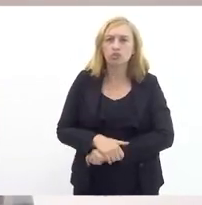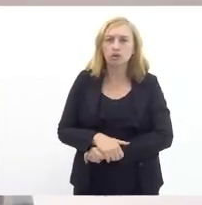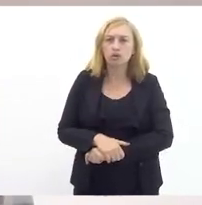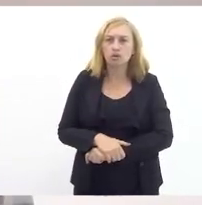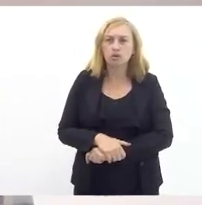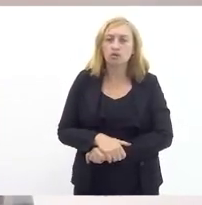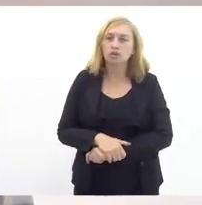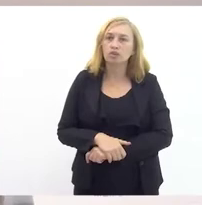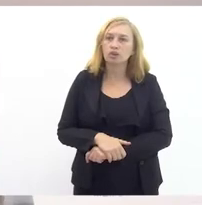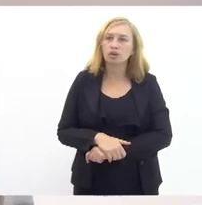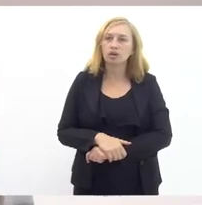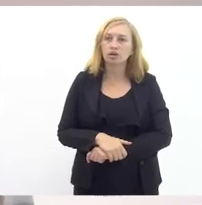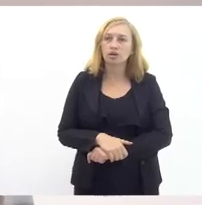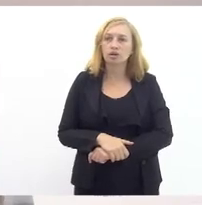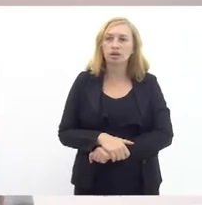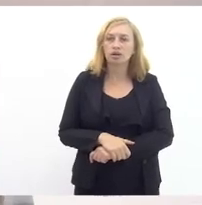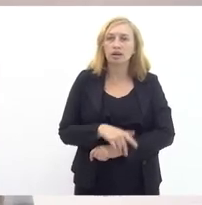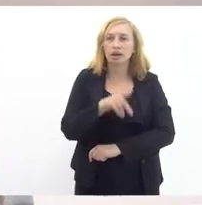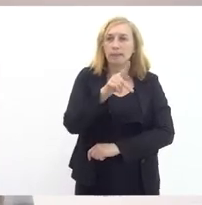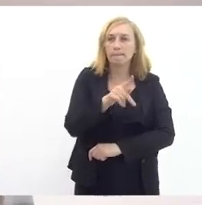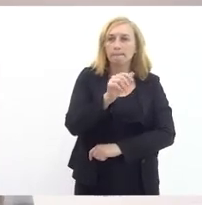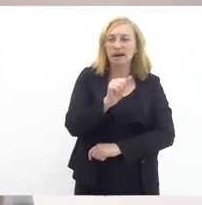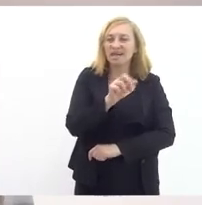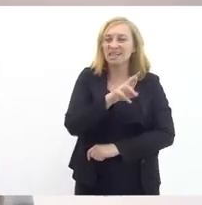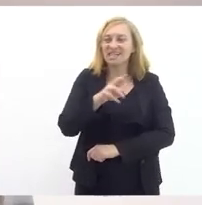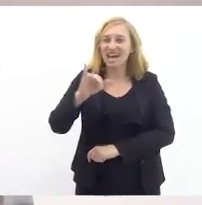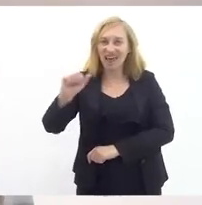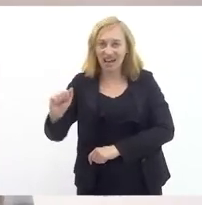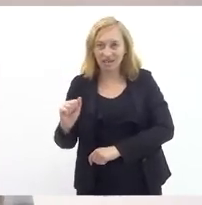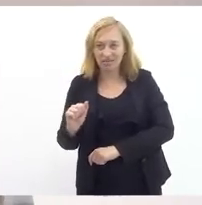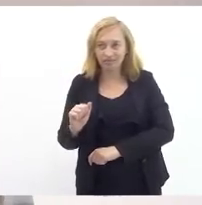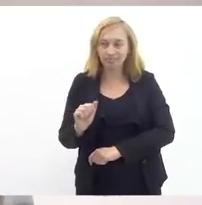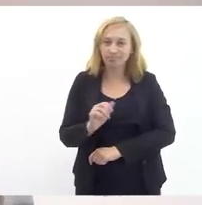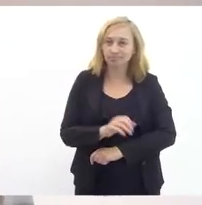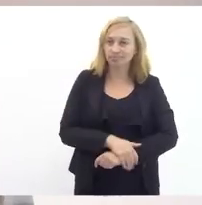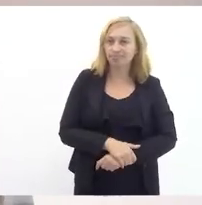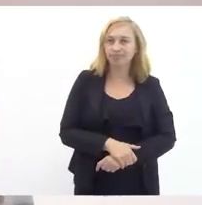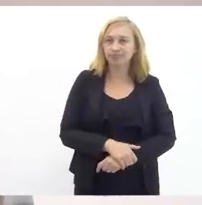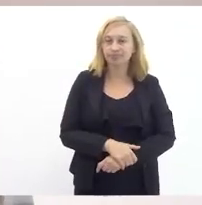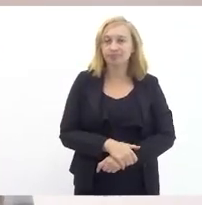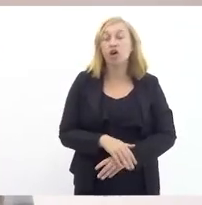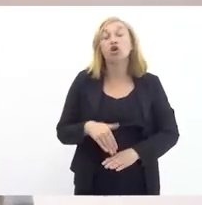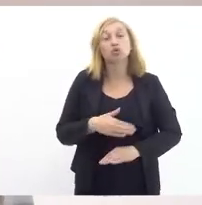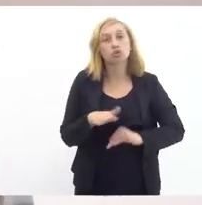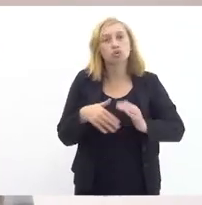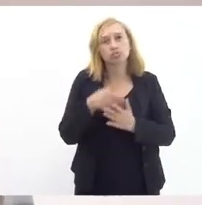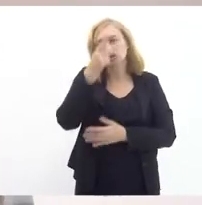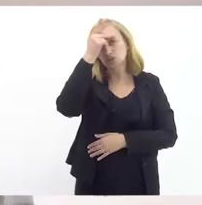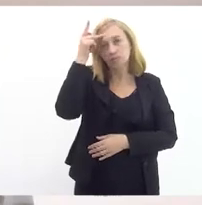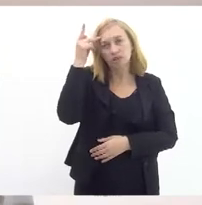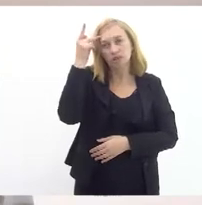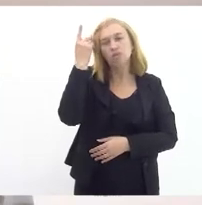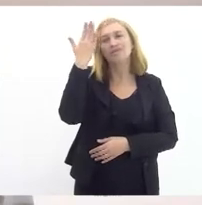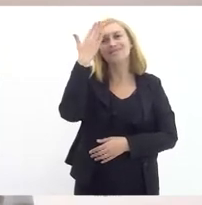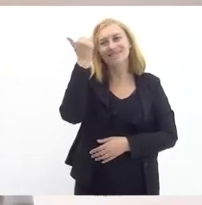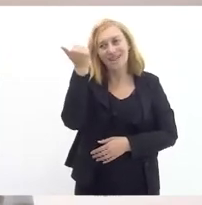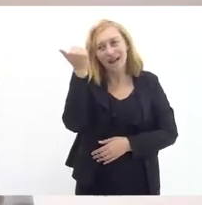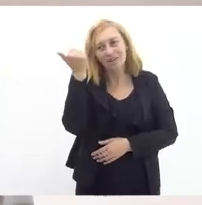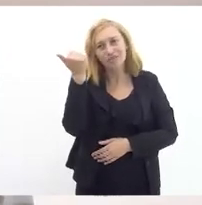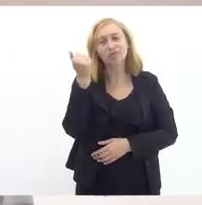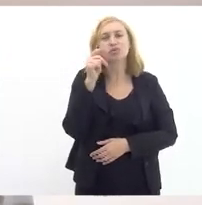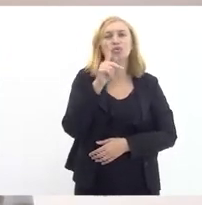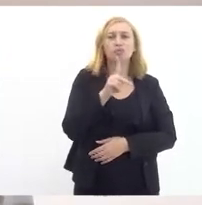É um programa de passarela, que aparentemente todo mundo sabe do